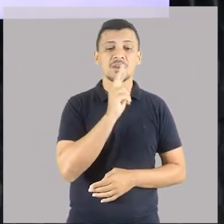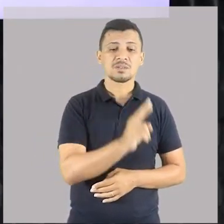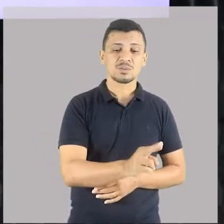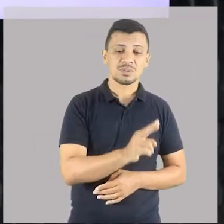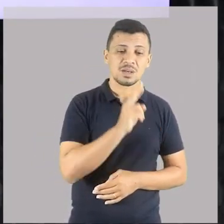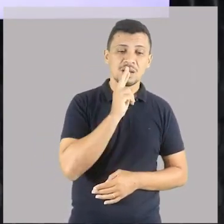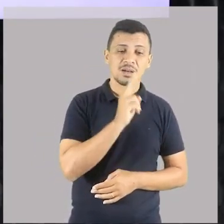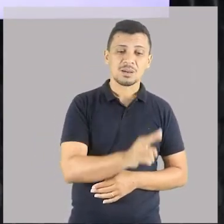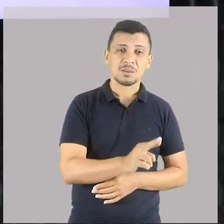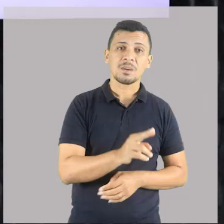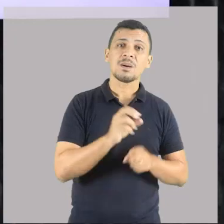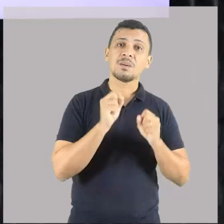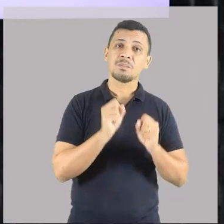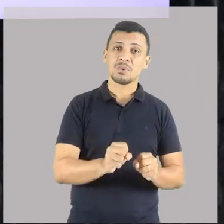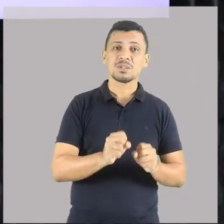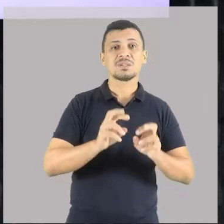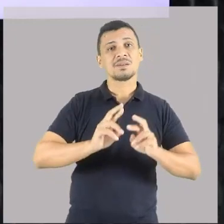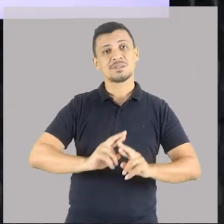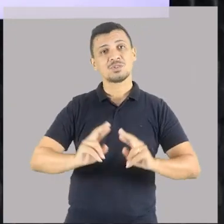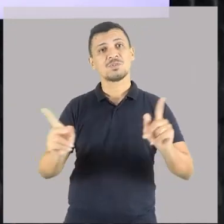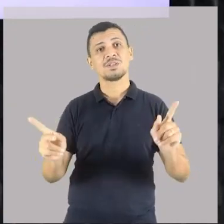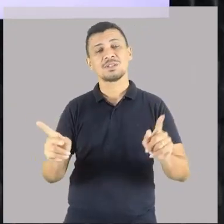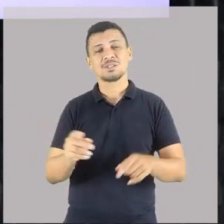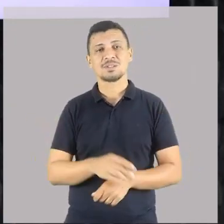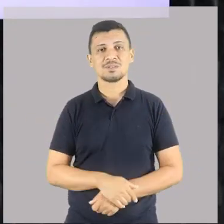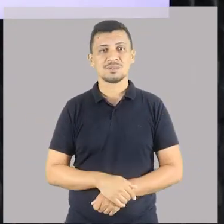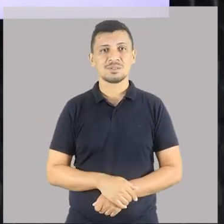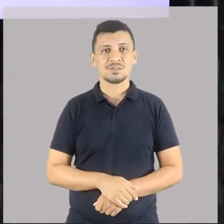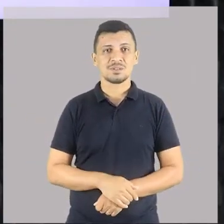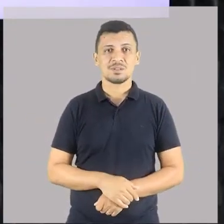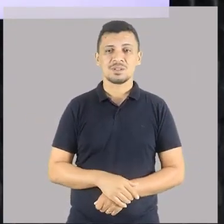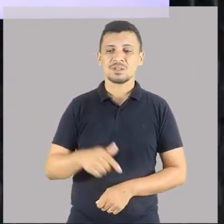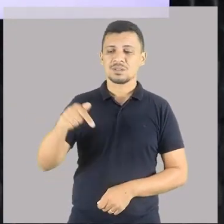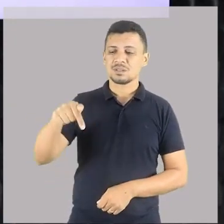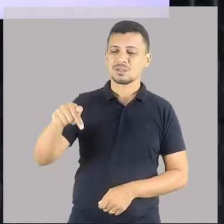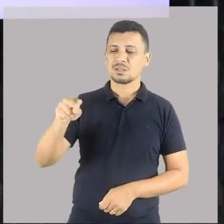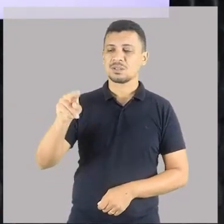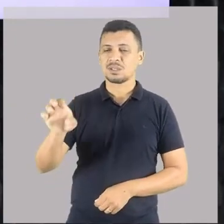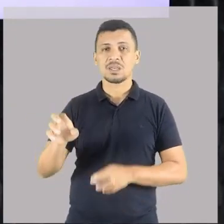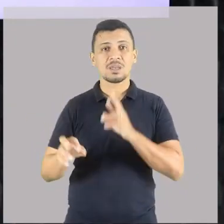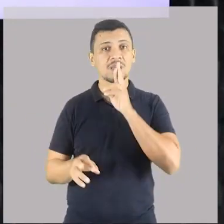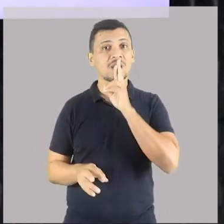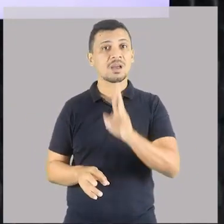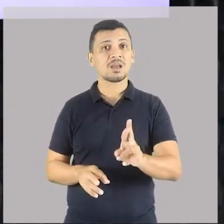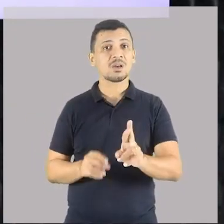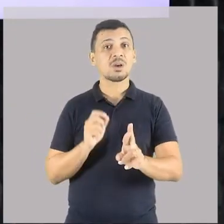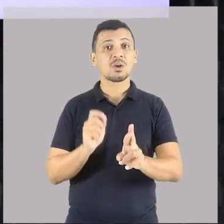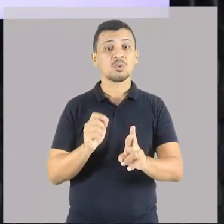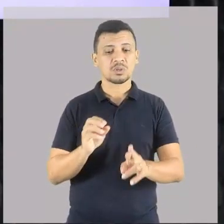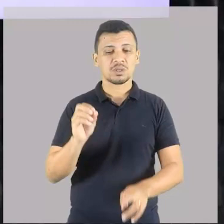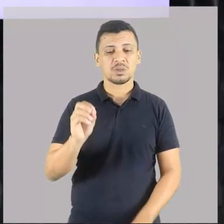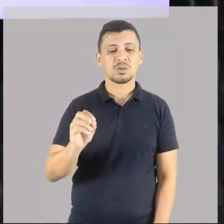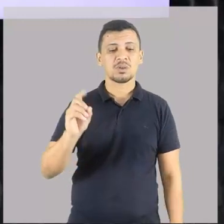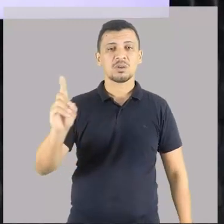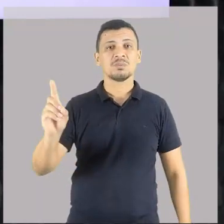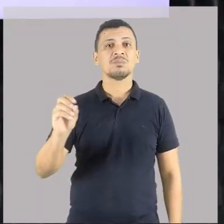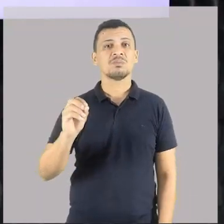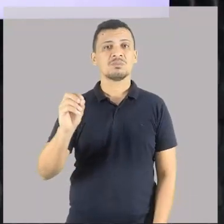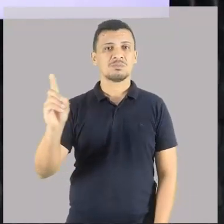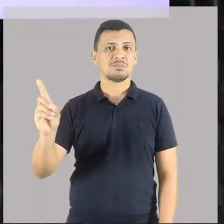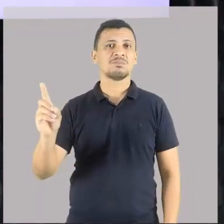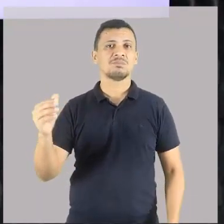resultado poderá ser diferente. Esse que o resultado poderá ser diferente é uma objetiva direta. É o